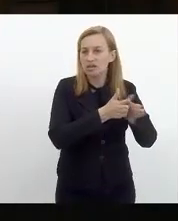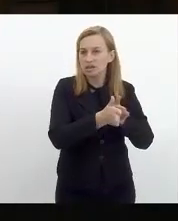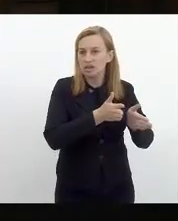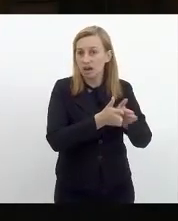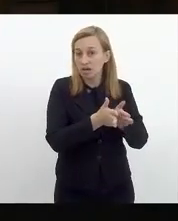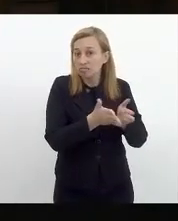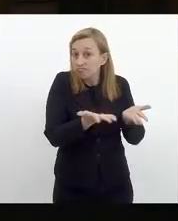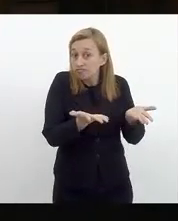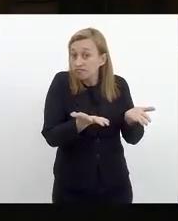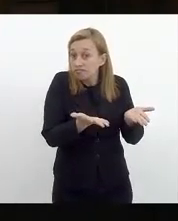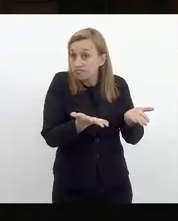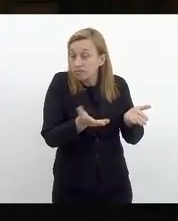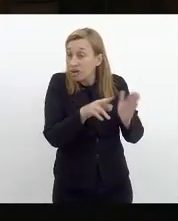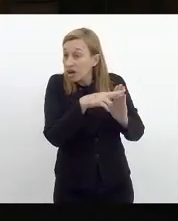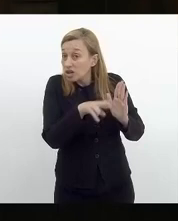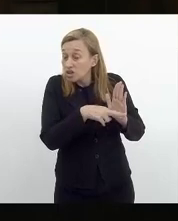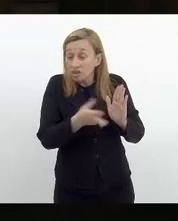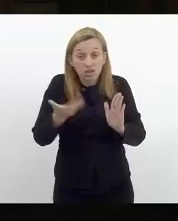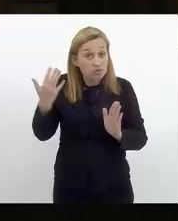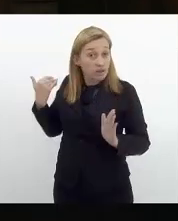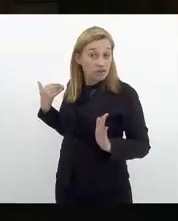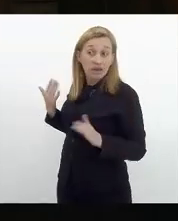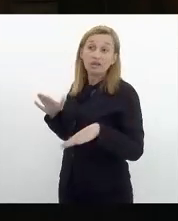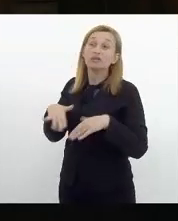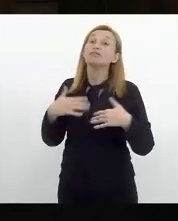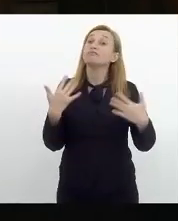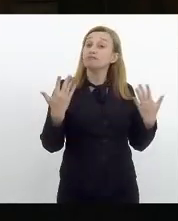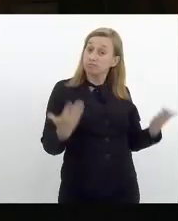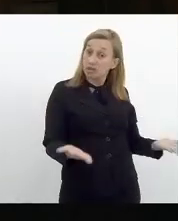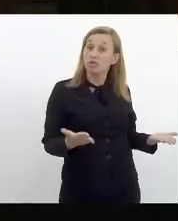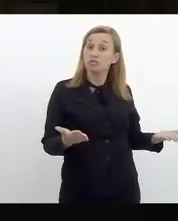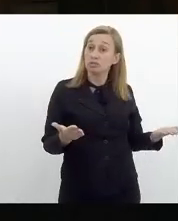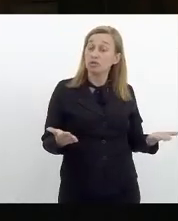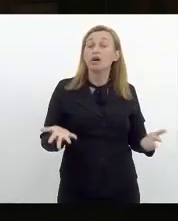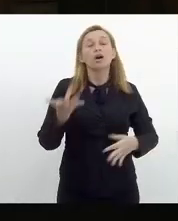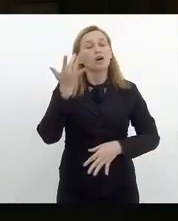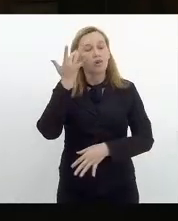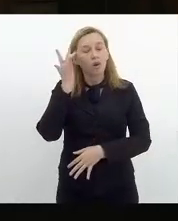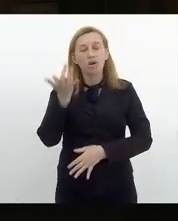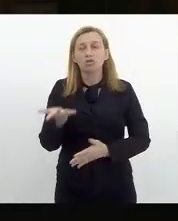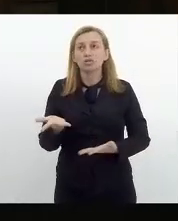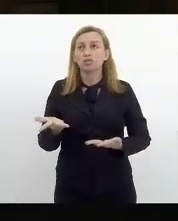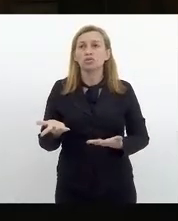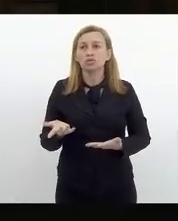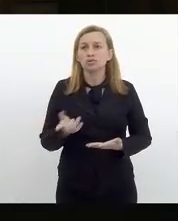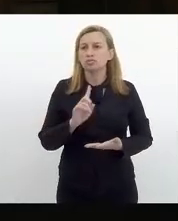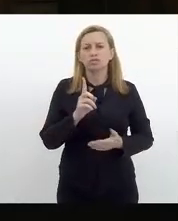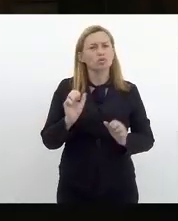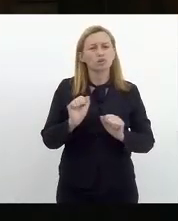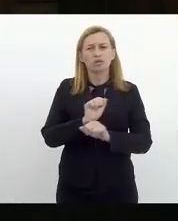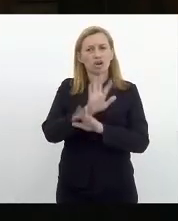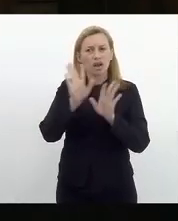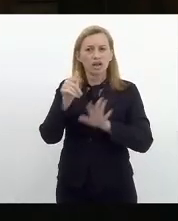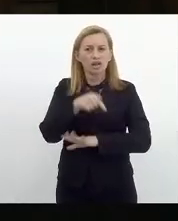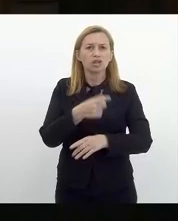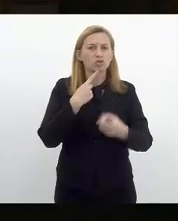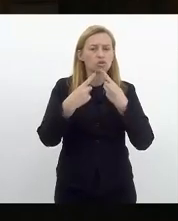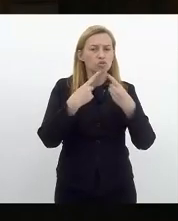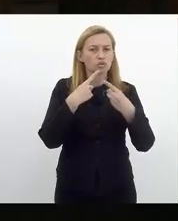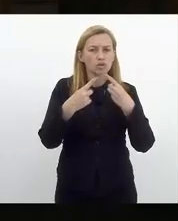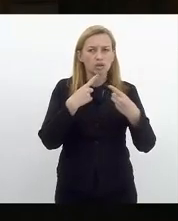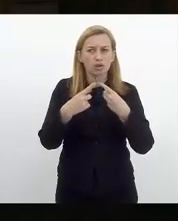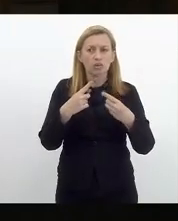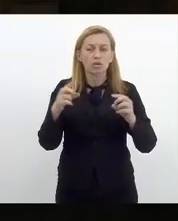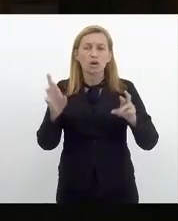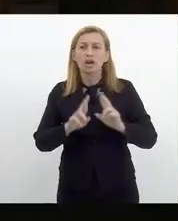a regras anteriores então acho que não não não tá muito bem amarrado aqui o debate que ele